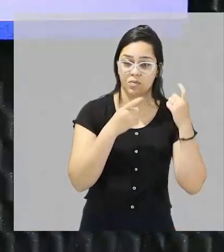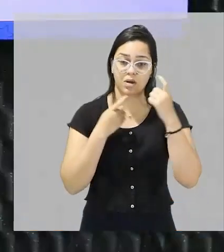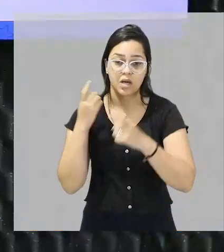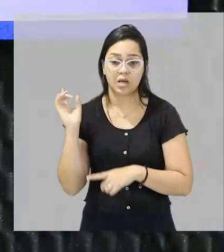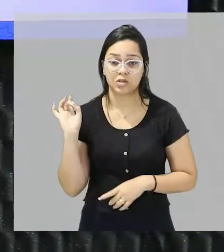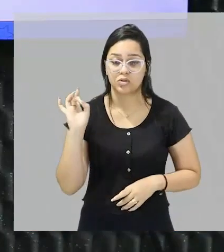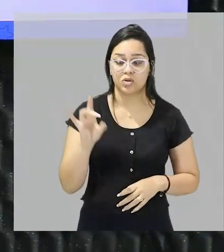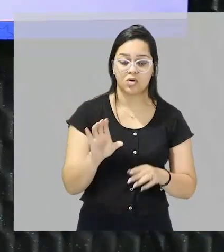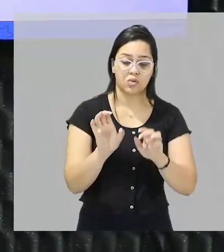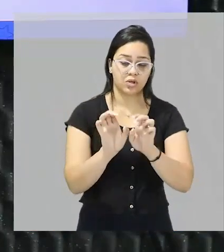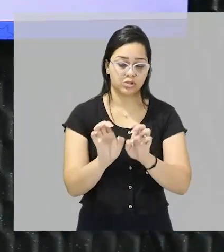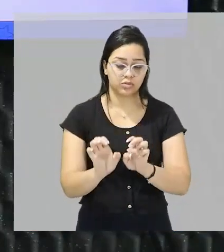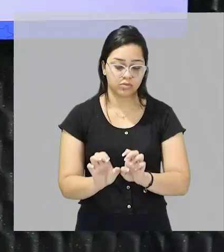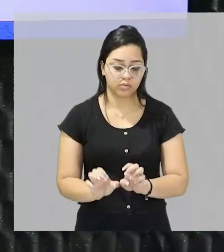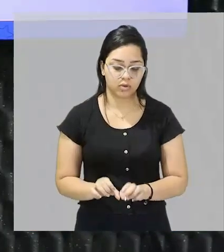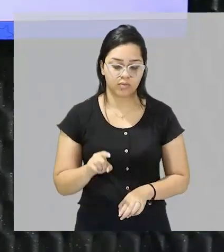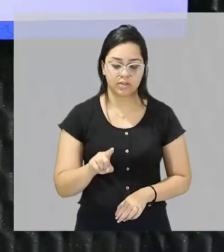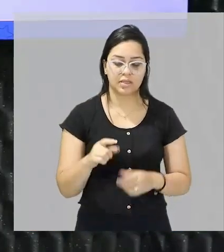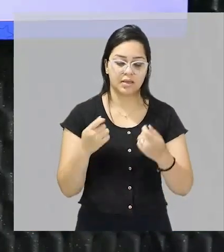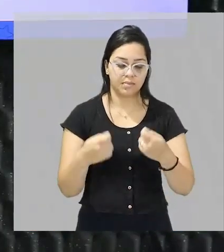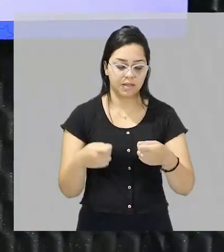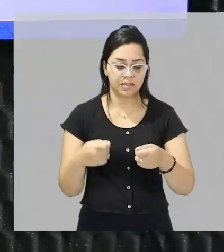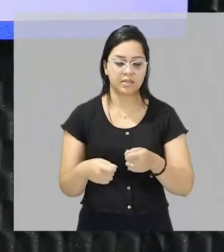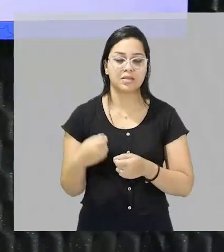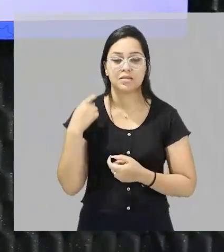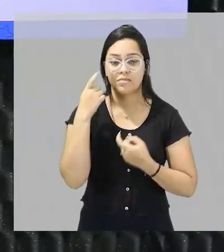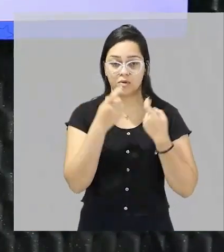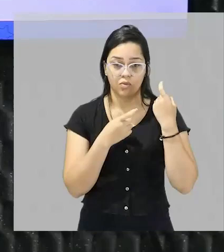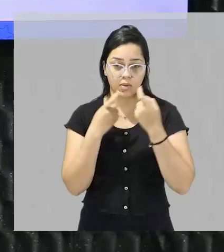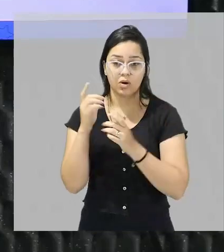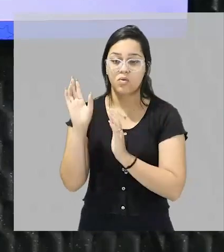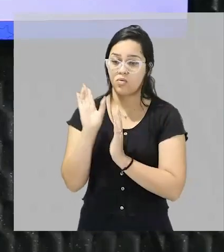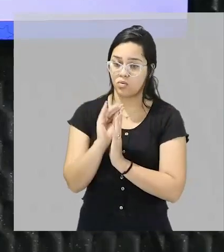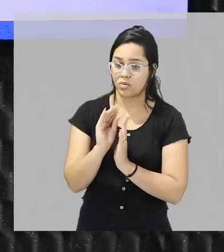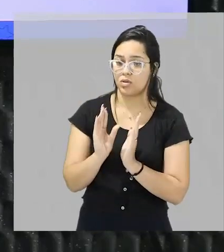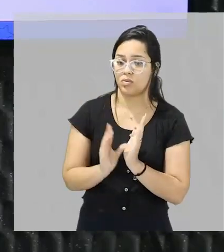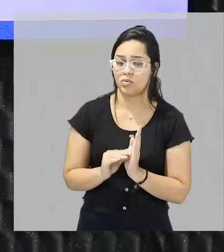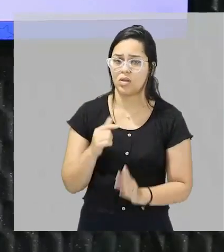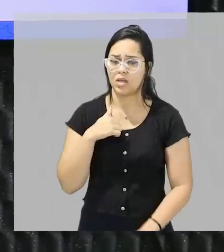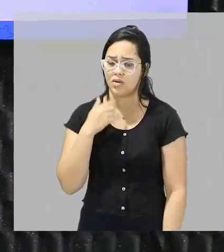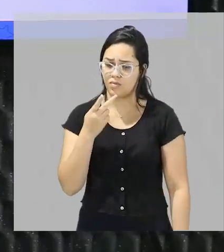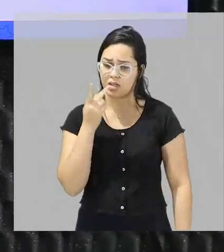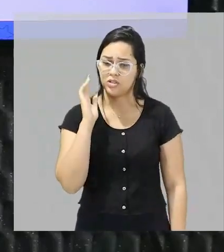com a estrutura, vocês precisam se preocupar com o conteúdo. Como